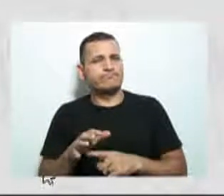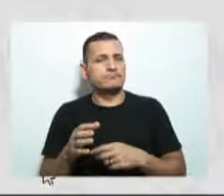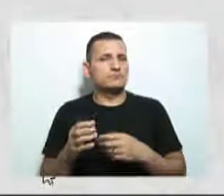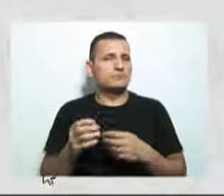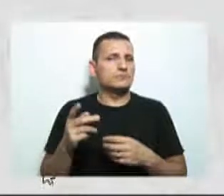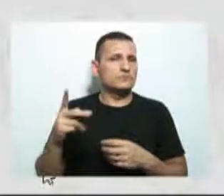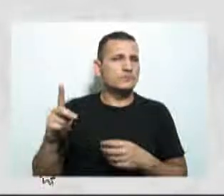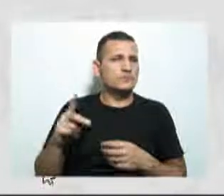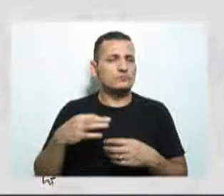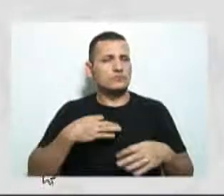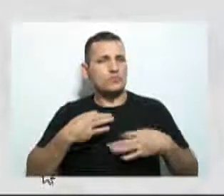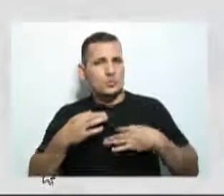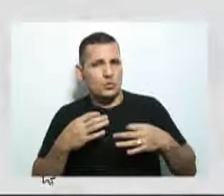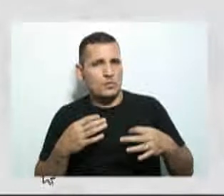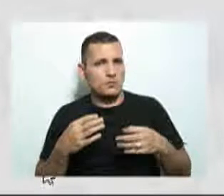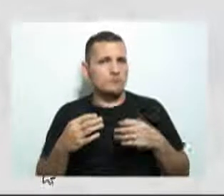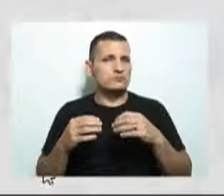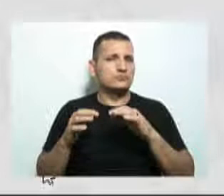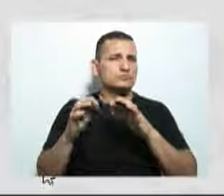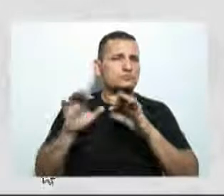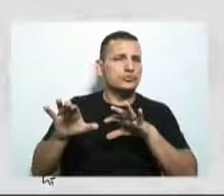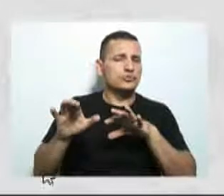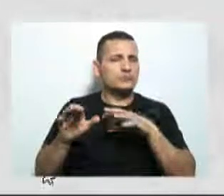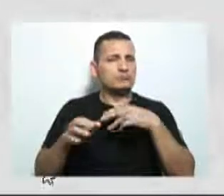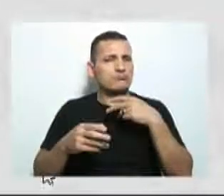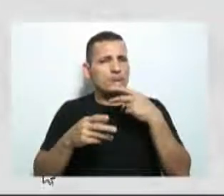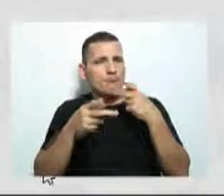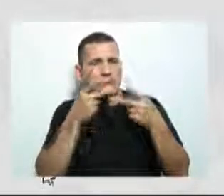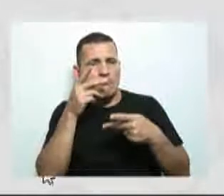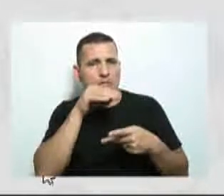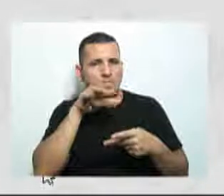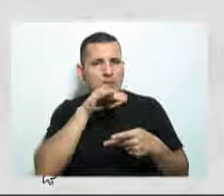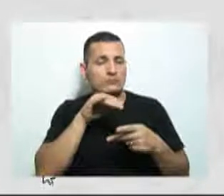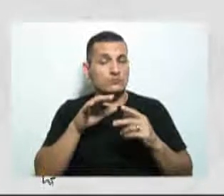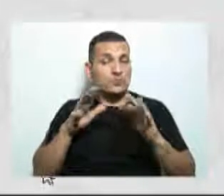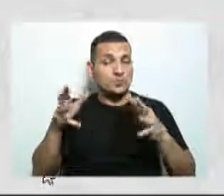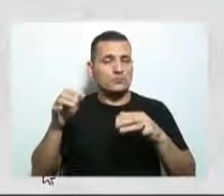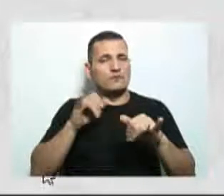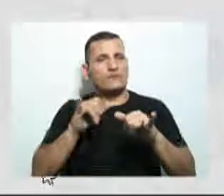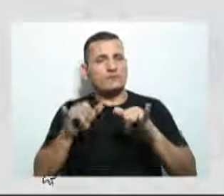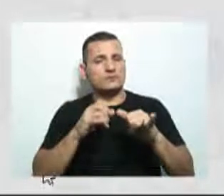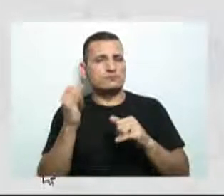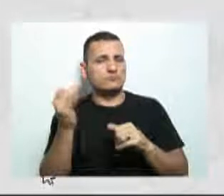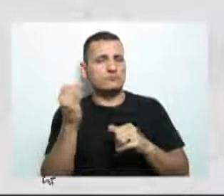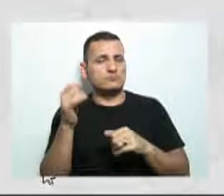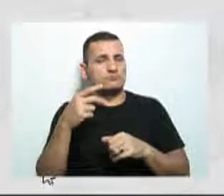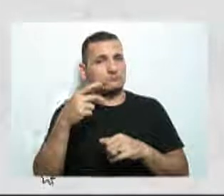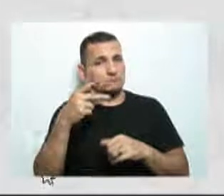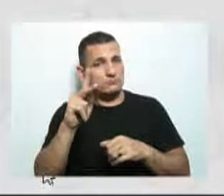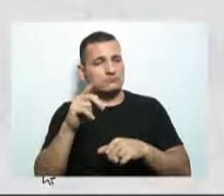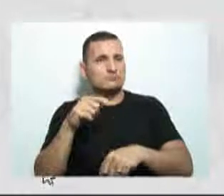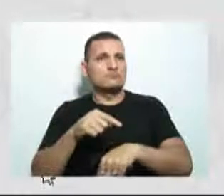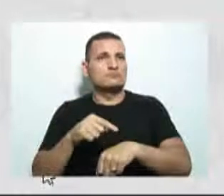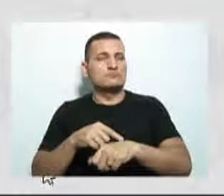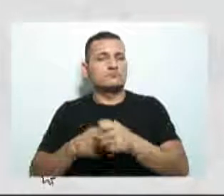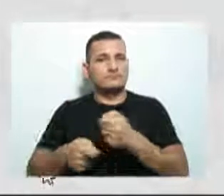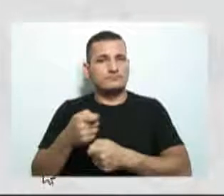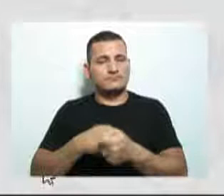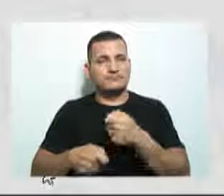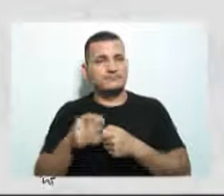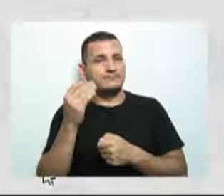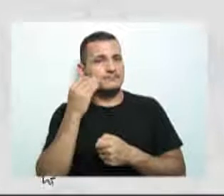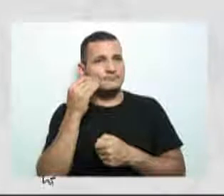de falar? Tudo isso são informações que vão ser relevantes para você na hora da negociação. Façamos um